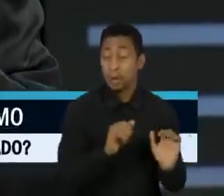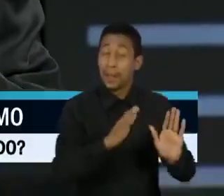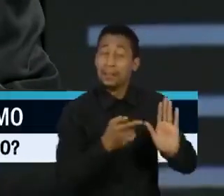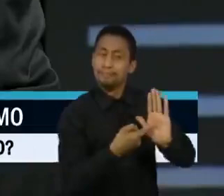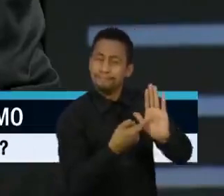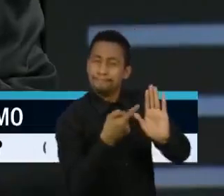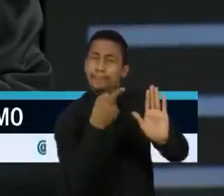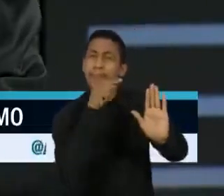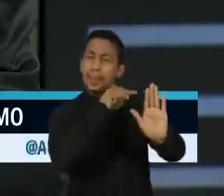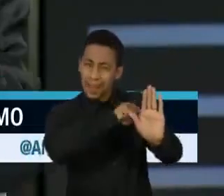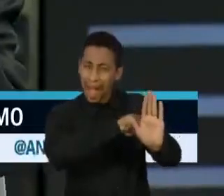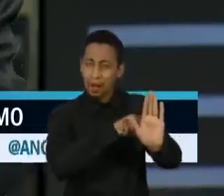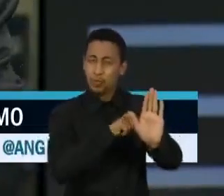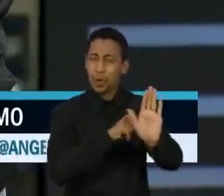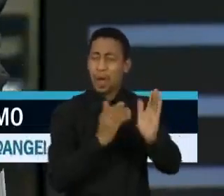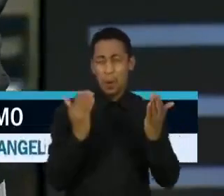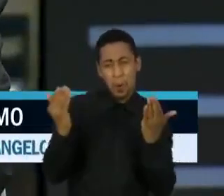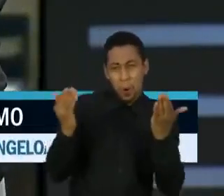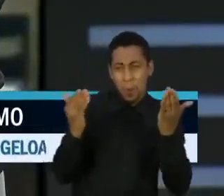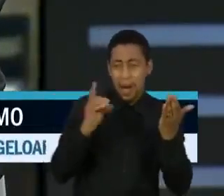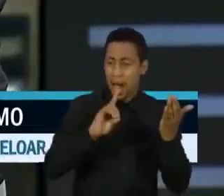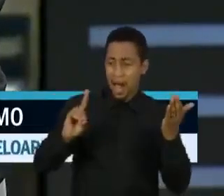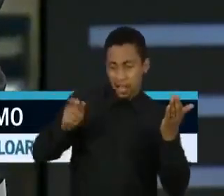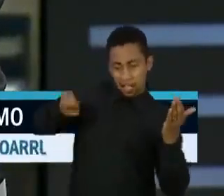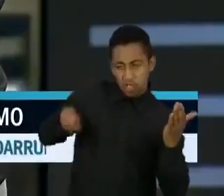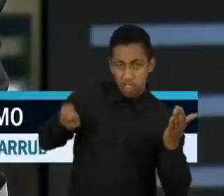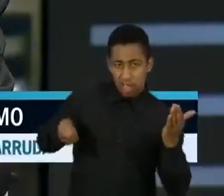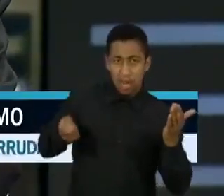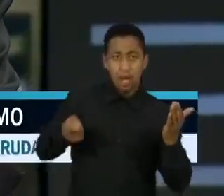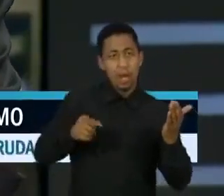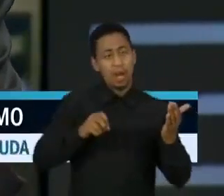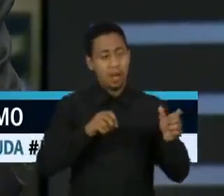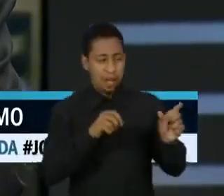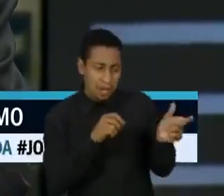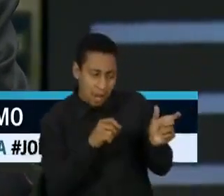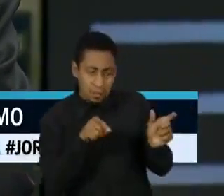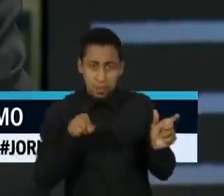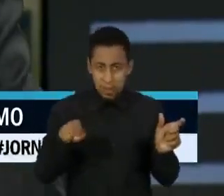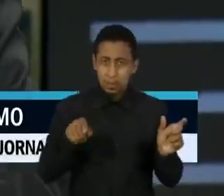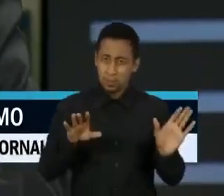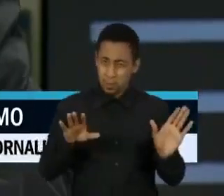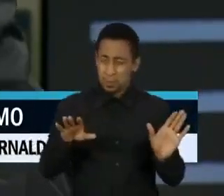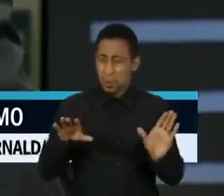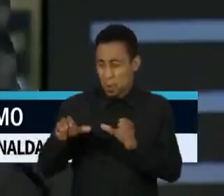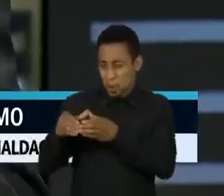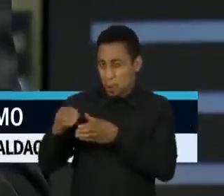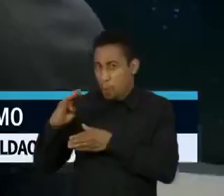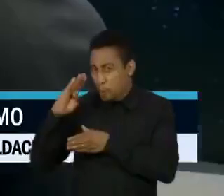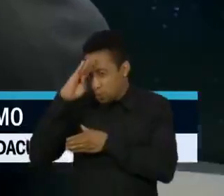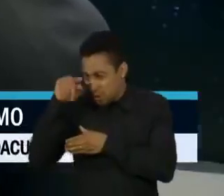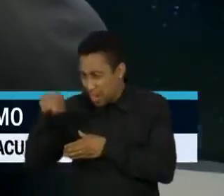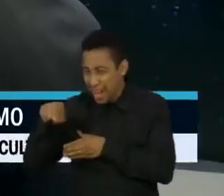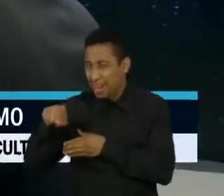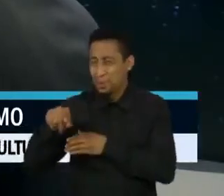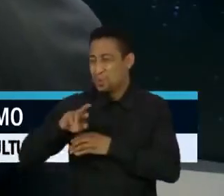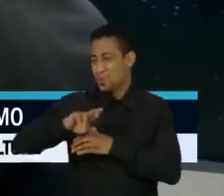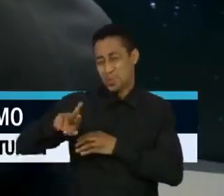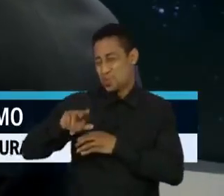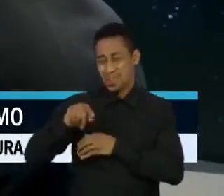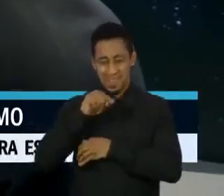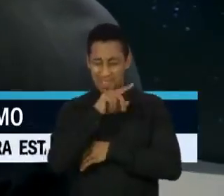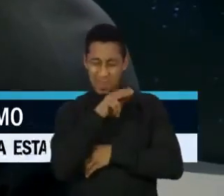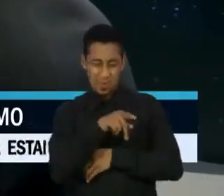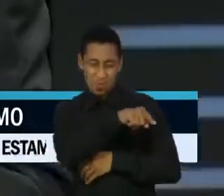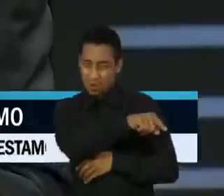metáfora, mas ainda essa extrema-direita tipo bolsonarista, digamos assim, ainda não tem a mesma competência